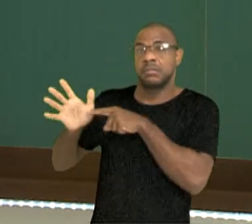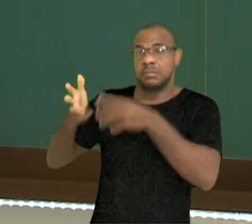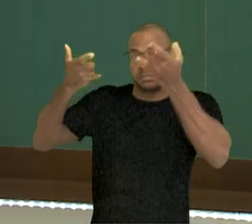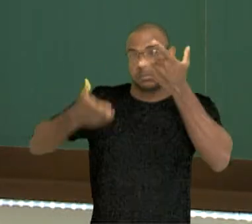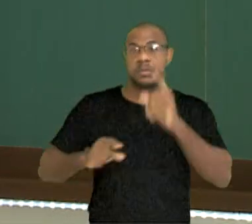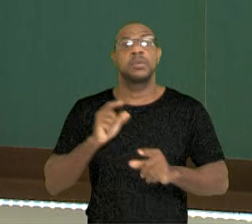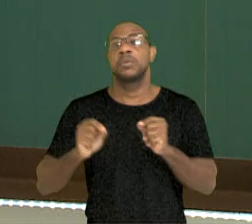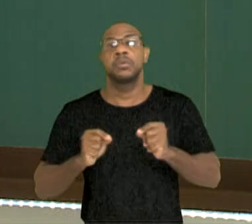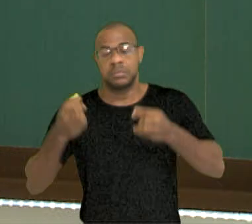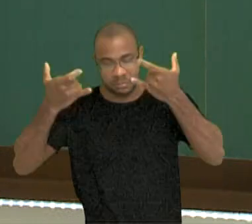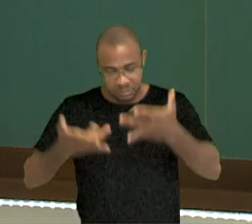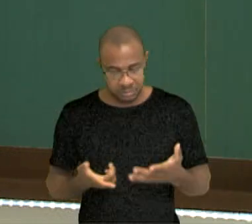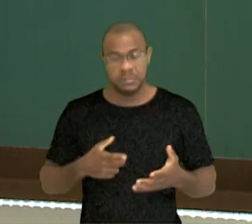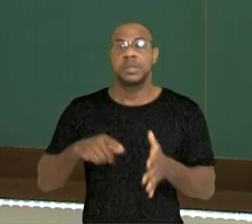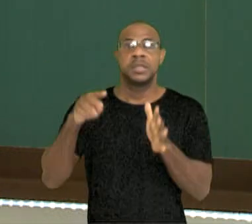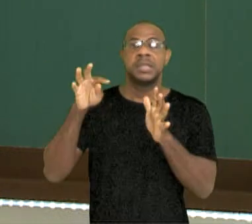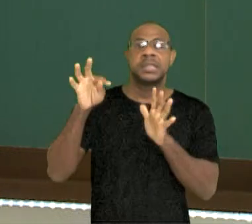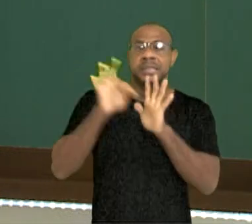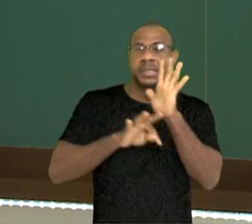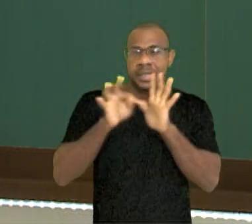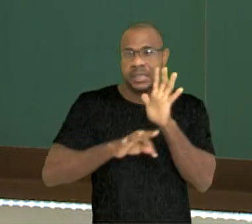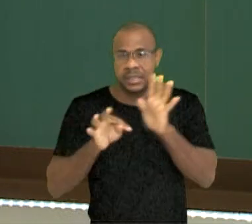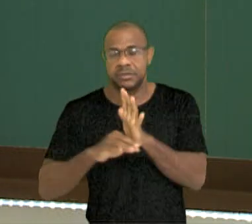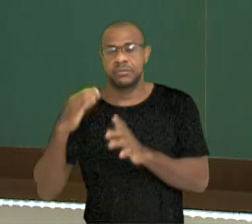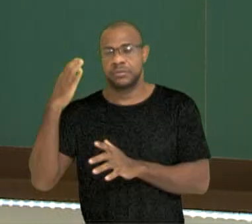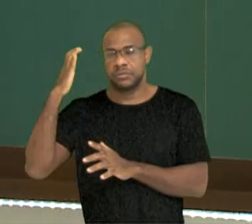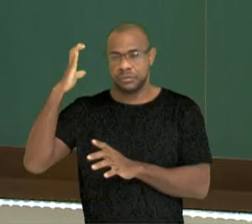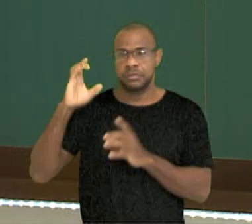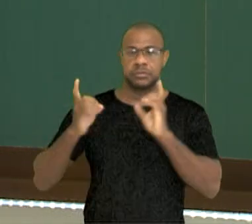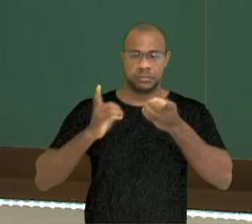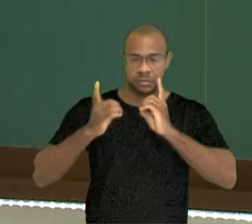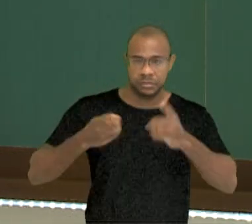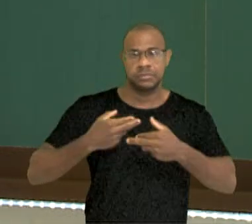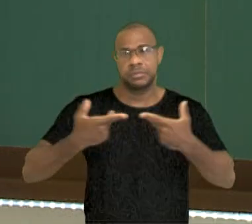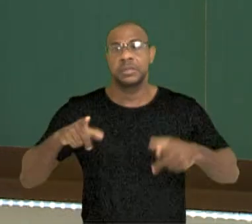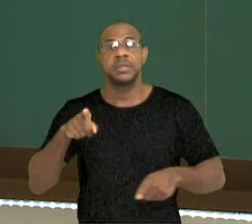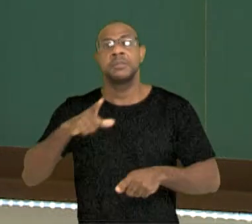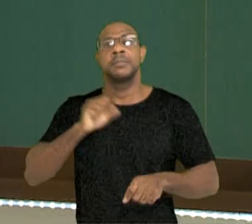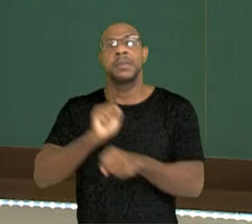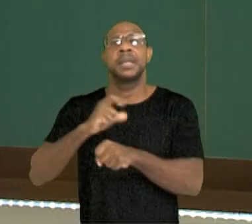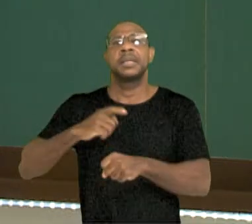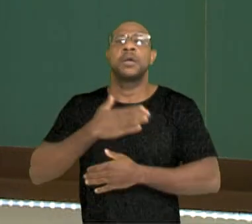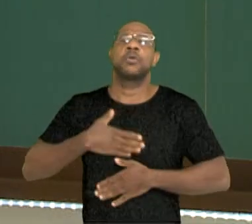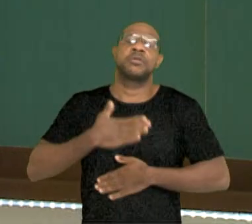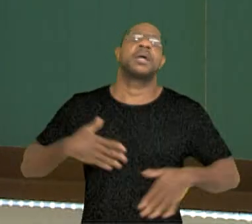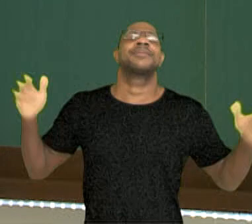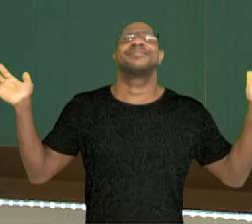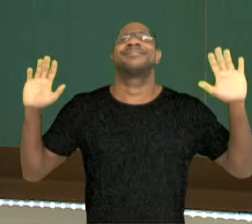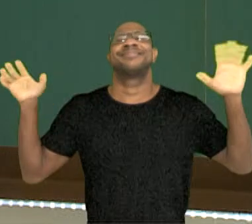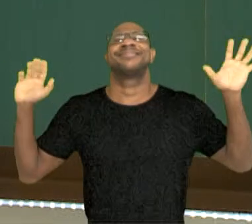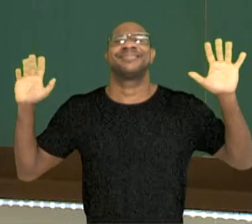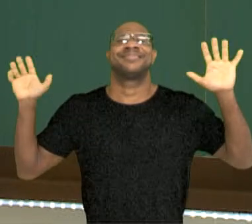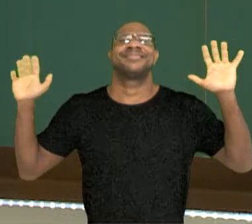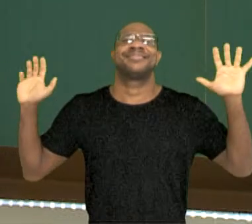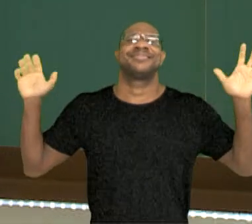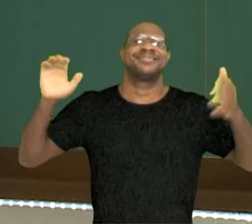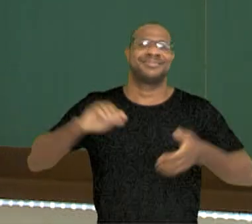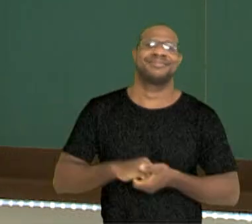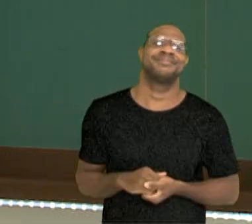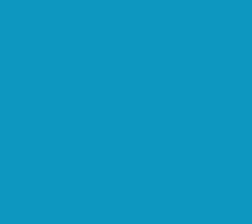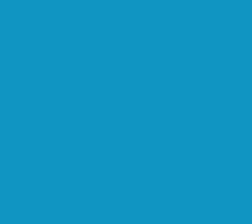nós falamos a respeito dos textos didáticos científicos. Espero que vocês tenham gostado e até breve.